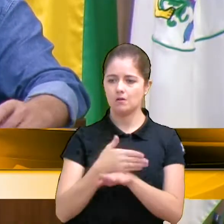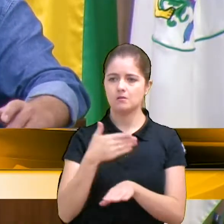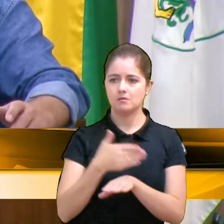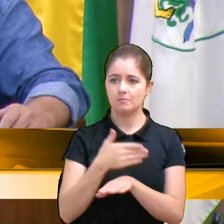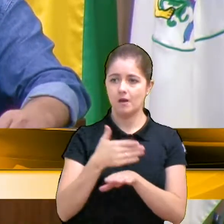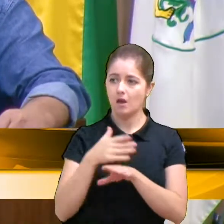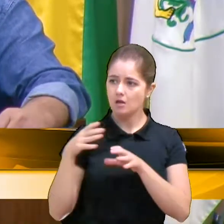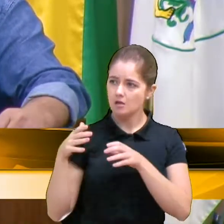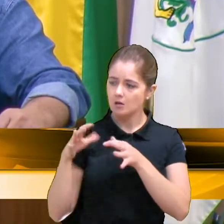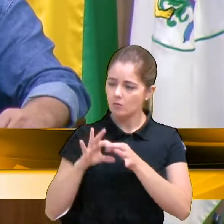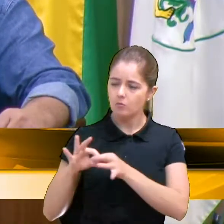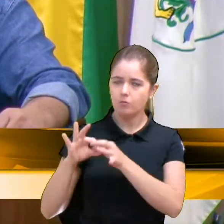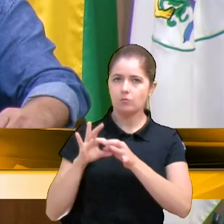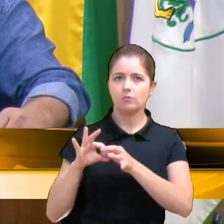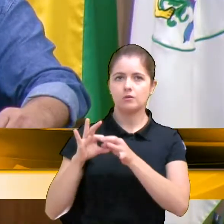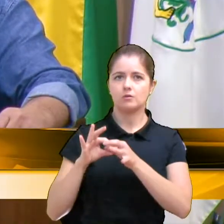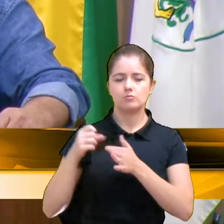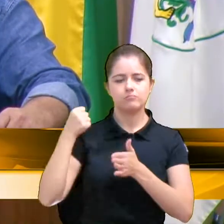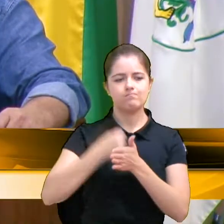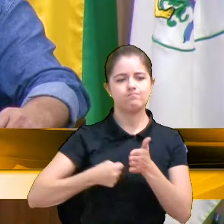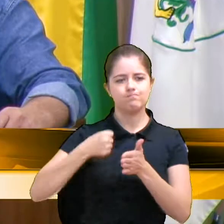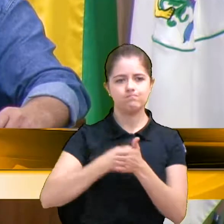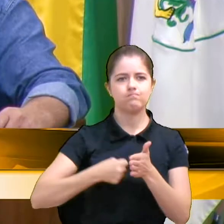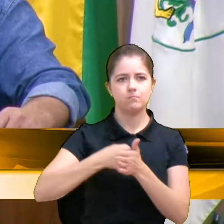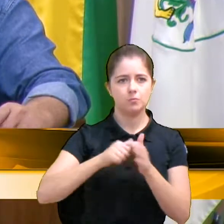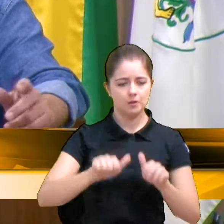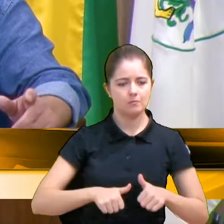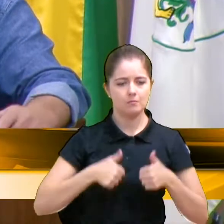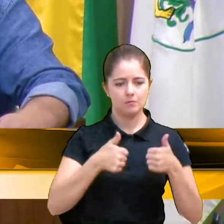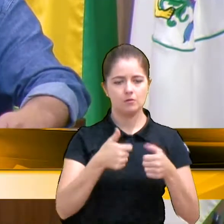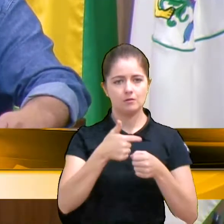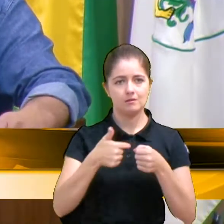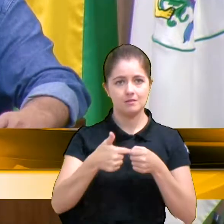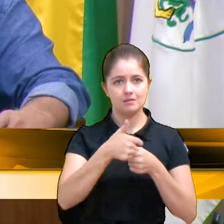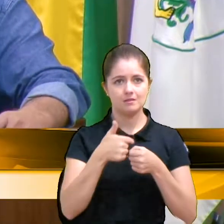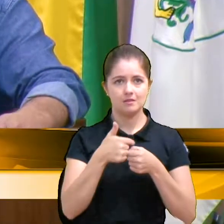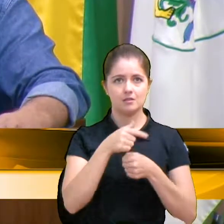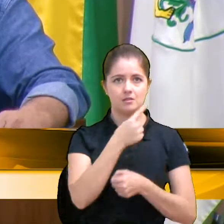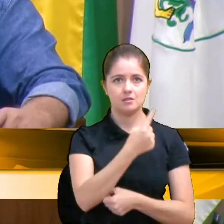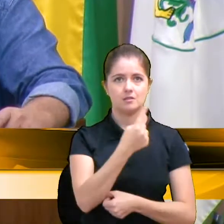disse aqui, lutar por melhoria da nossa cidade, da BR